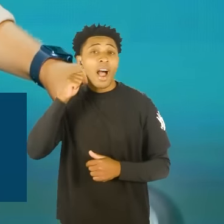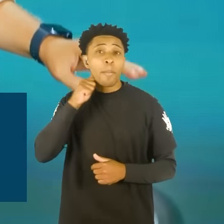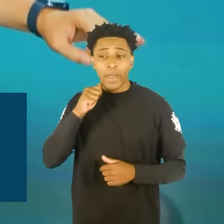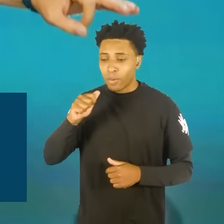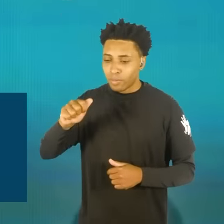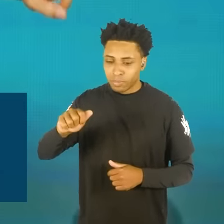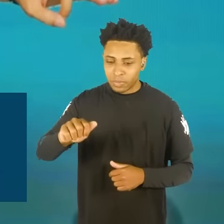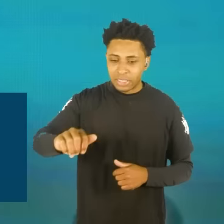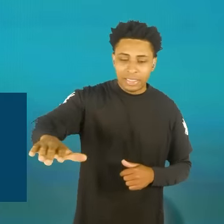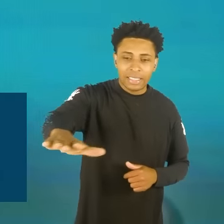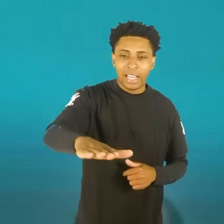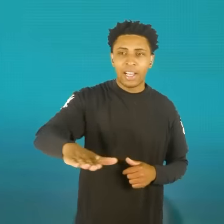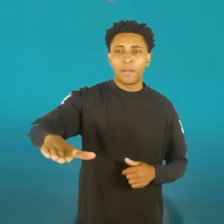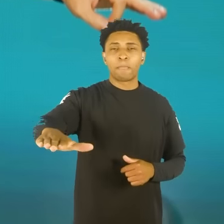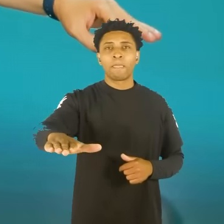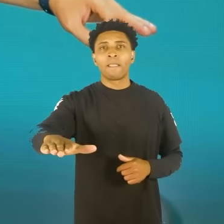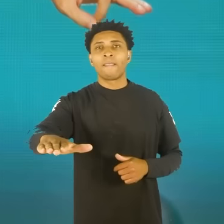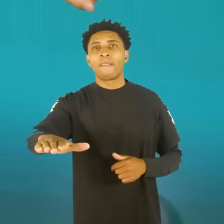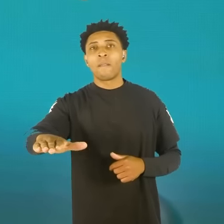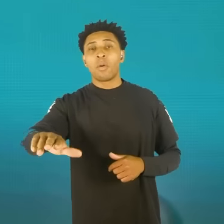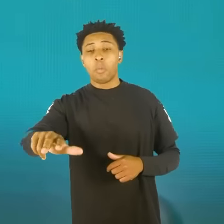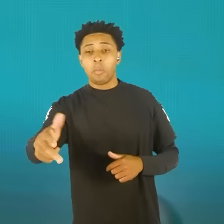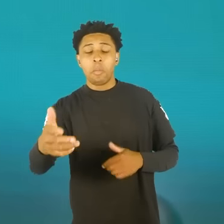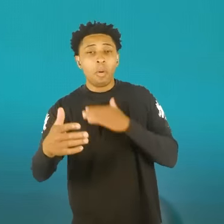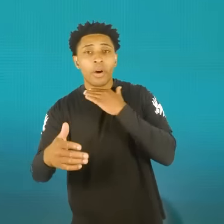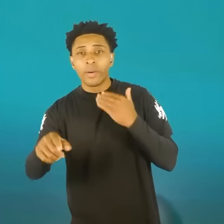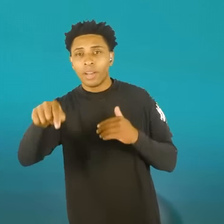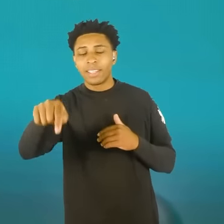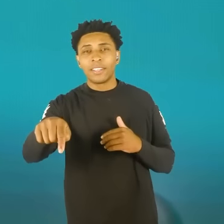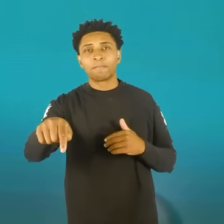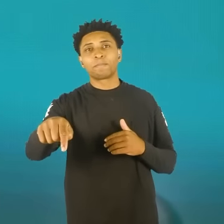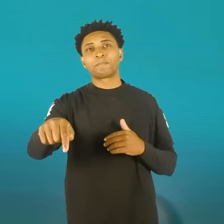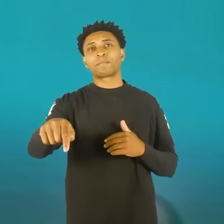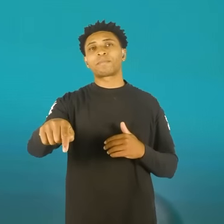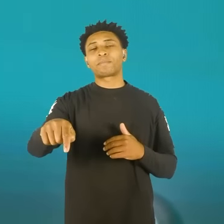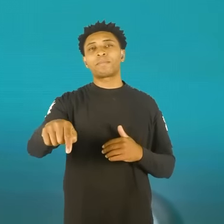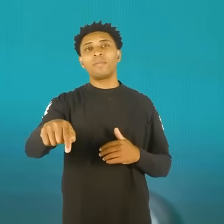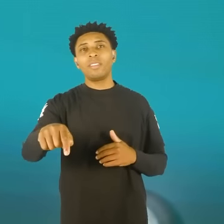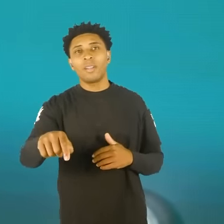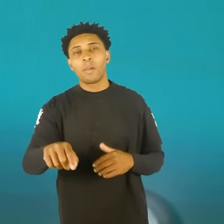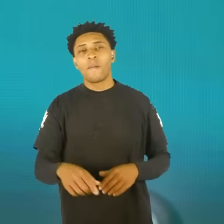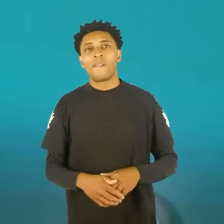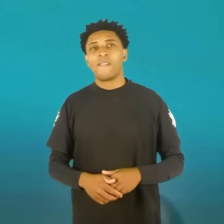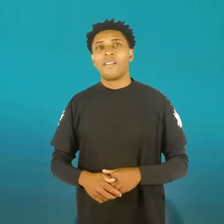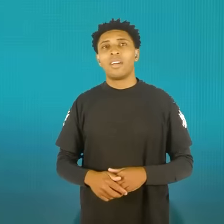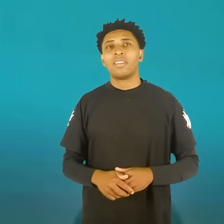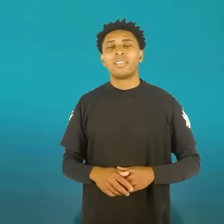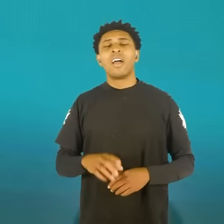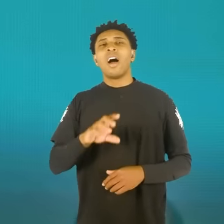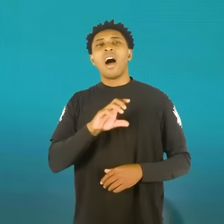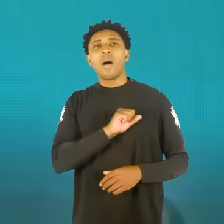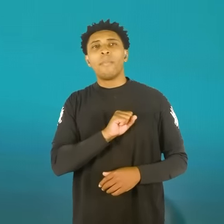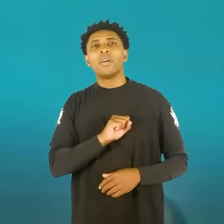terra, morto porque foi um adorador. Nós amamos os judeus, mas nós não somos filhos dos judeus, nós somos